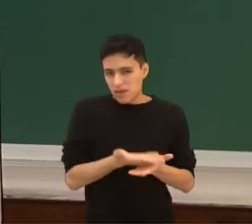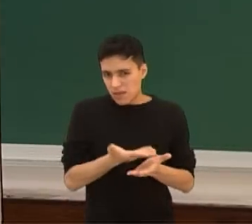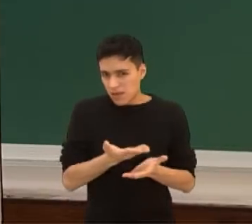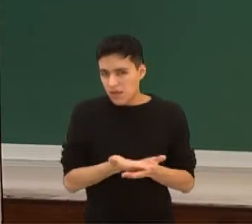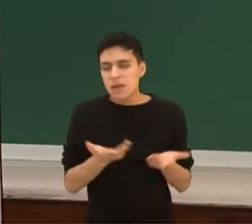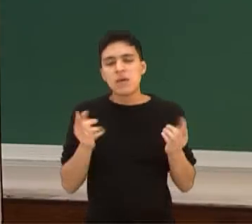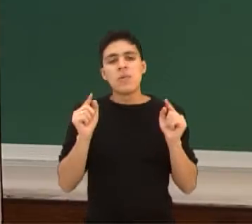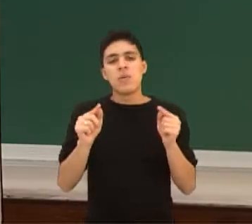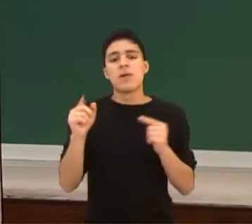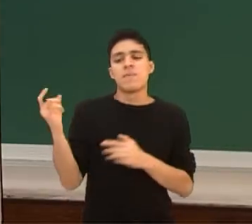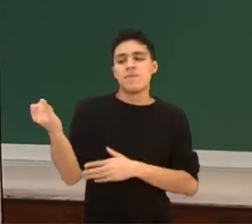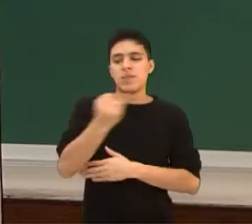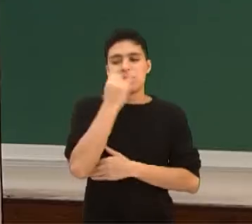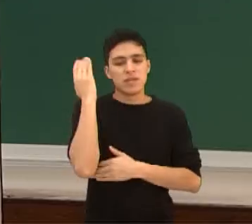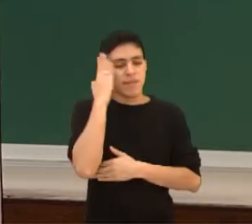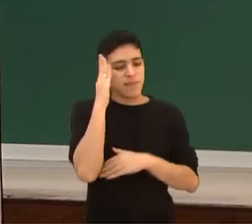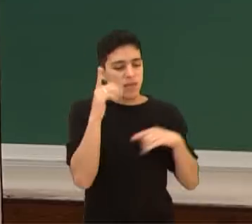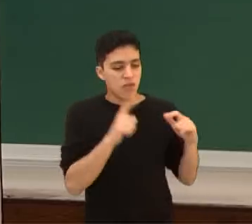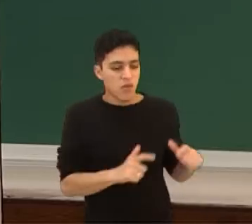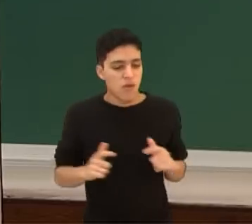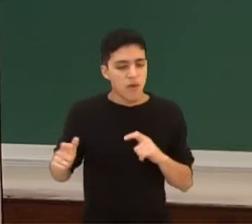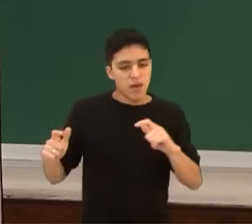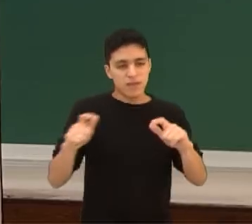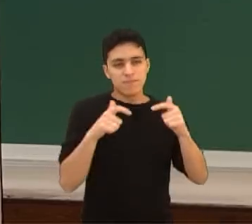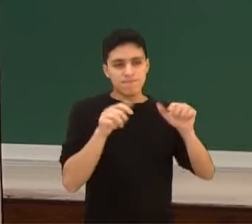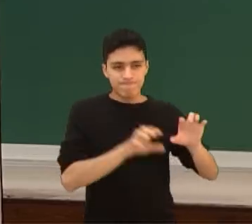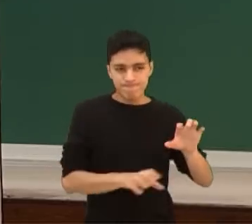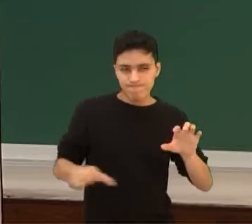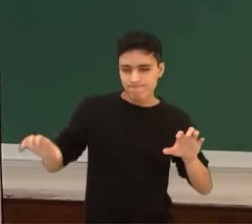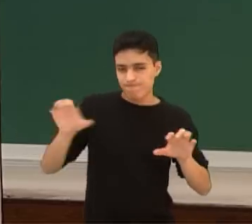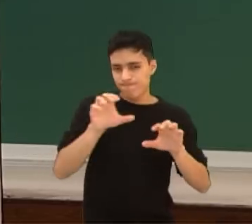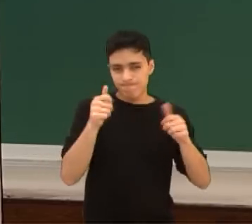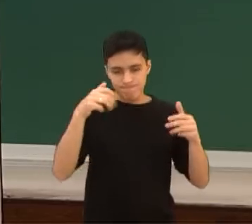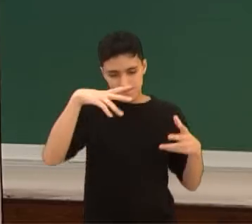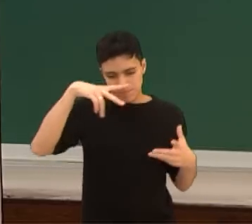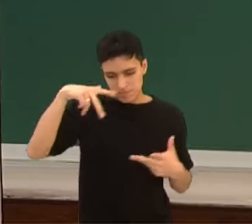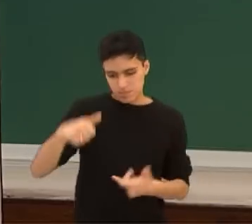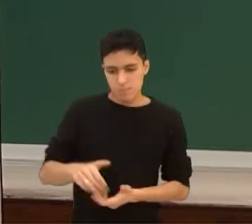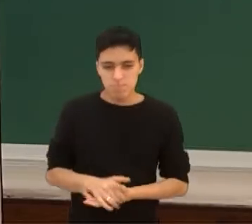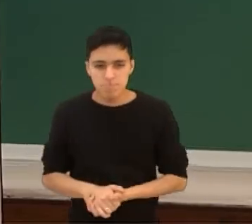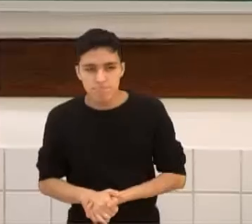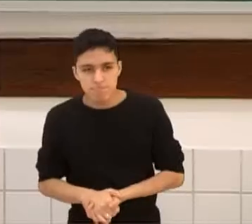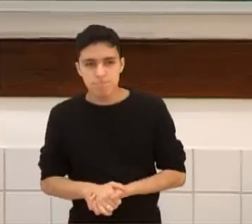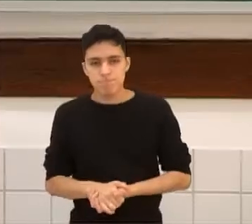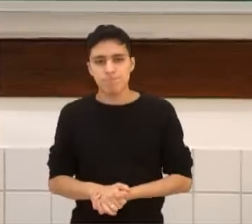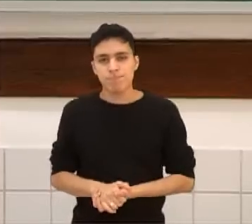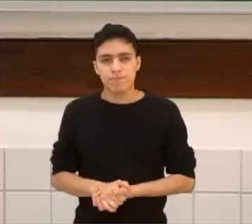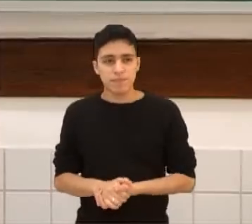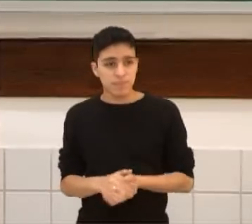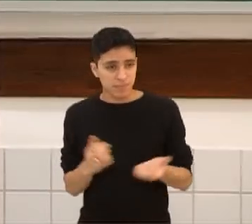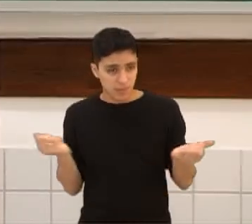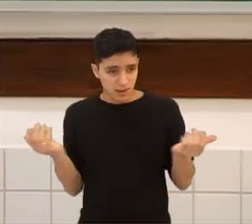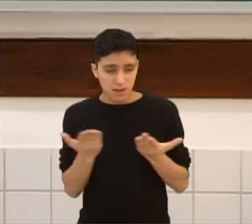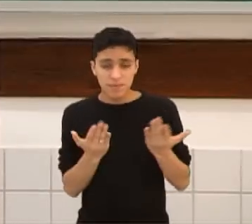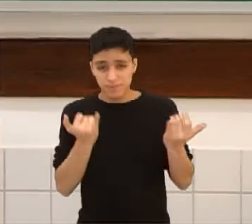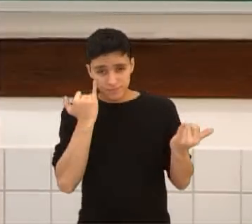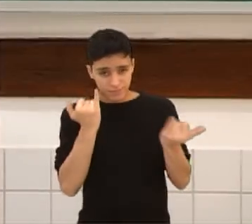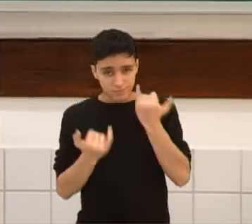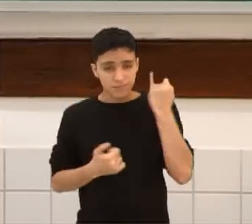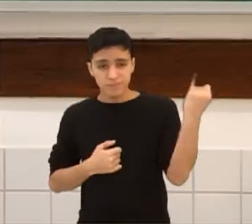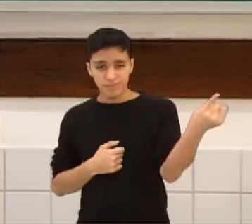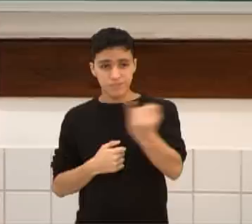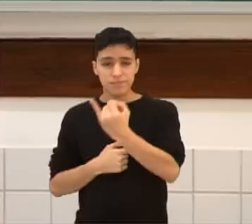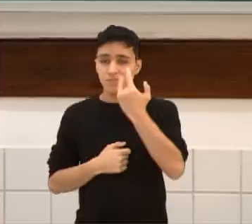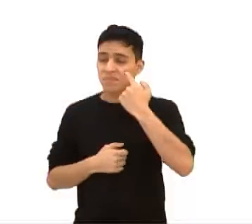importante é você saber a localização desses desertos no nosso planeta. Agora, tem uma informação bem importante que